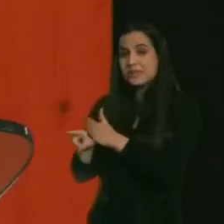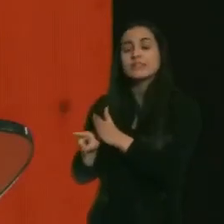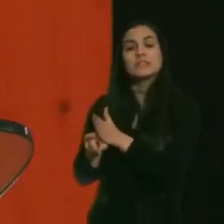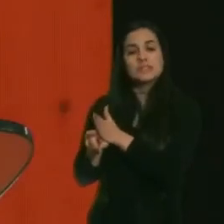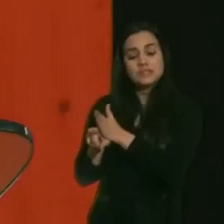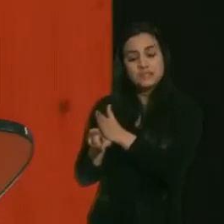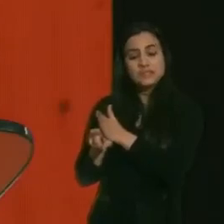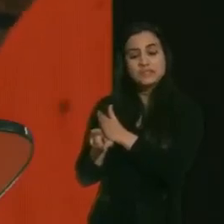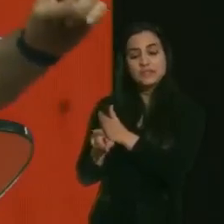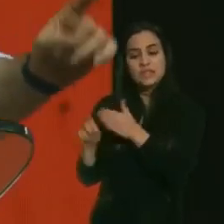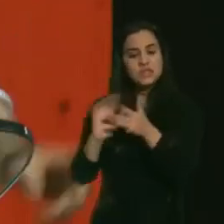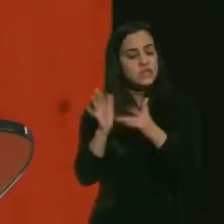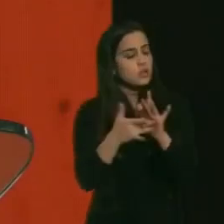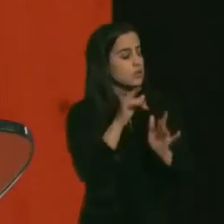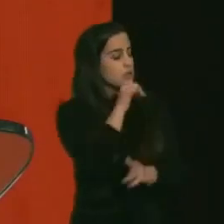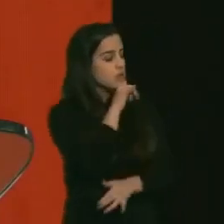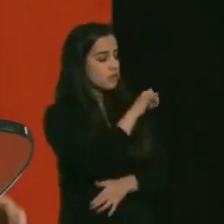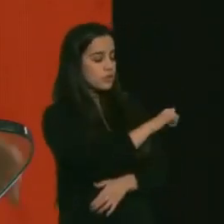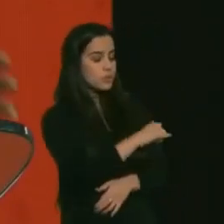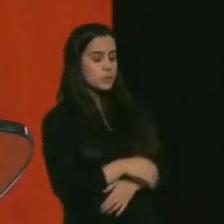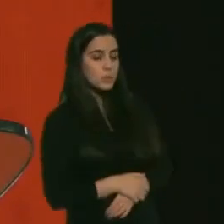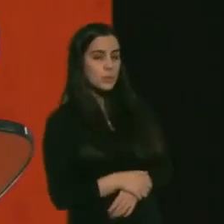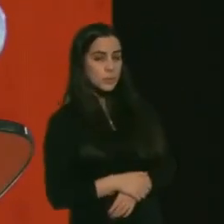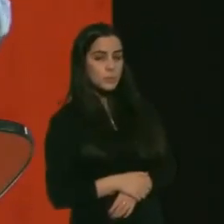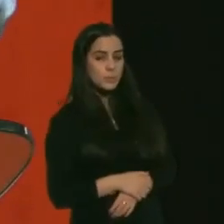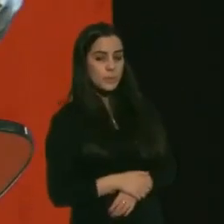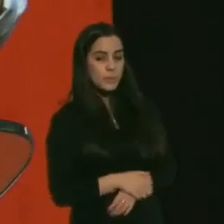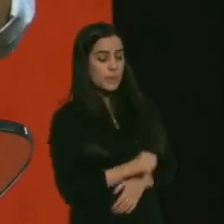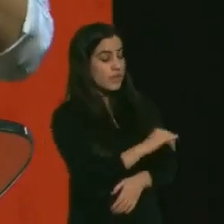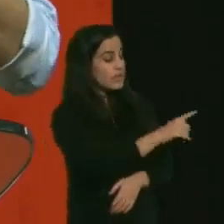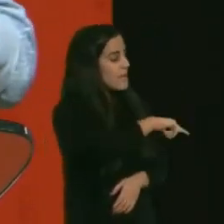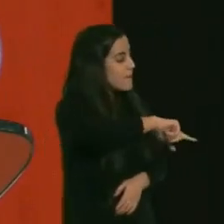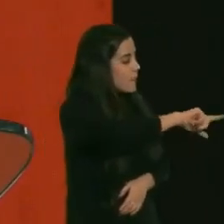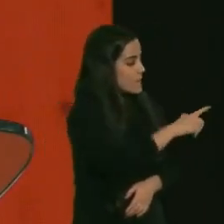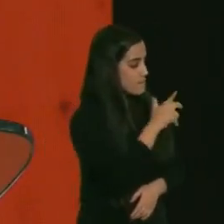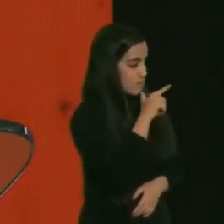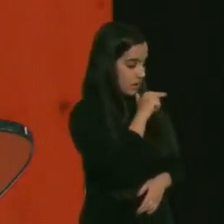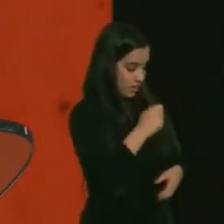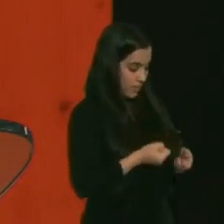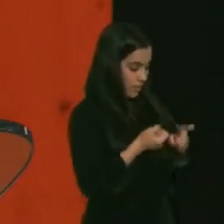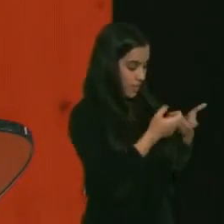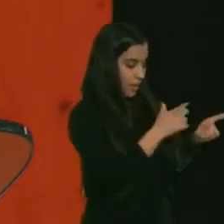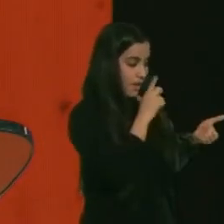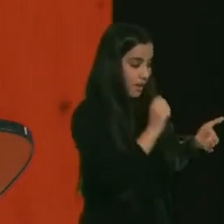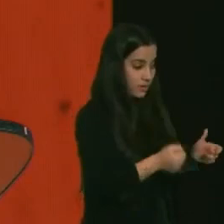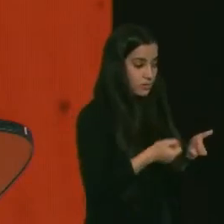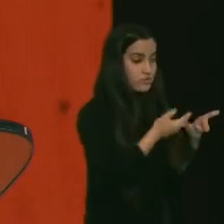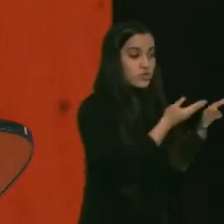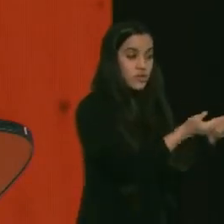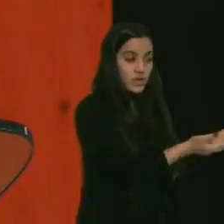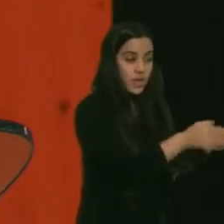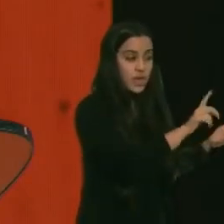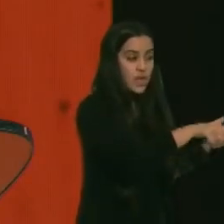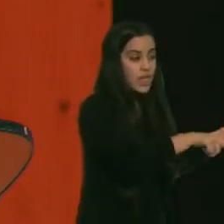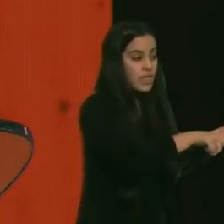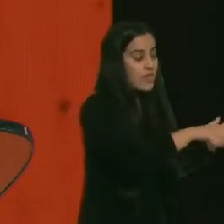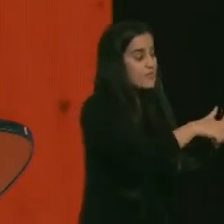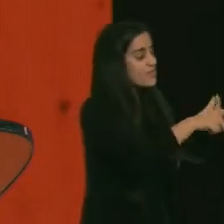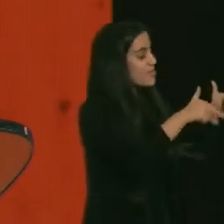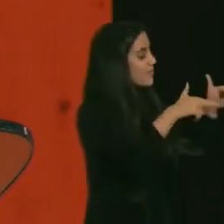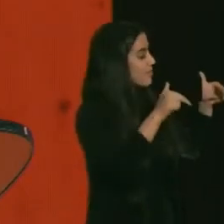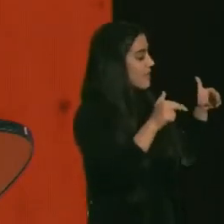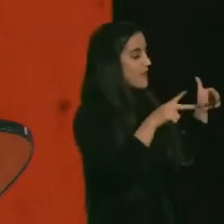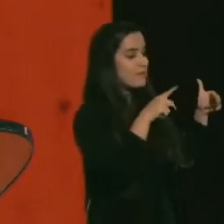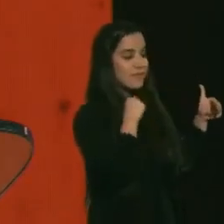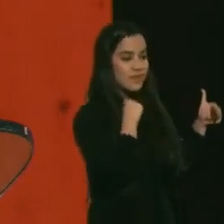Jesus, Jesus lhe diz: se você beber da água que eu te der, jamais